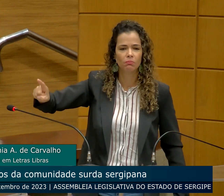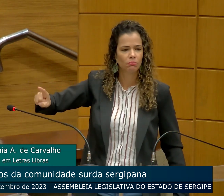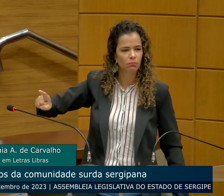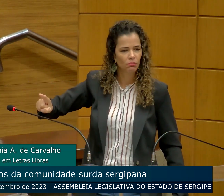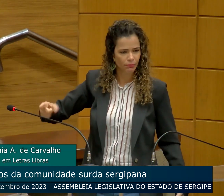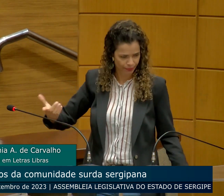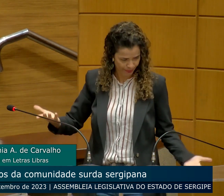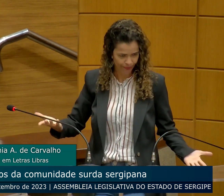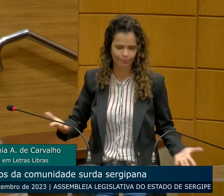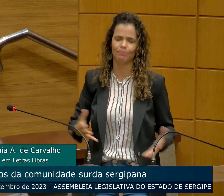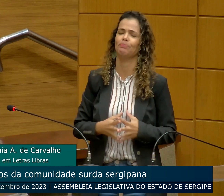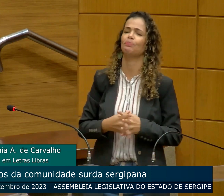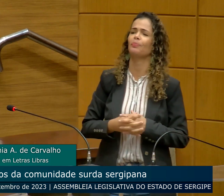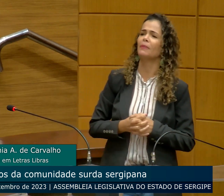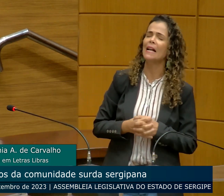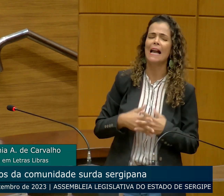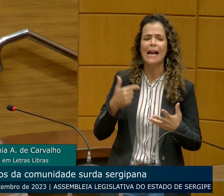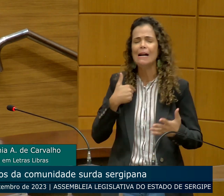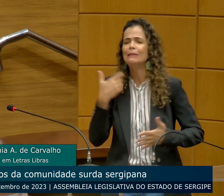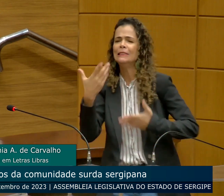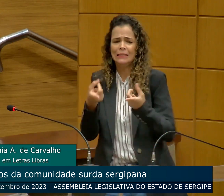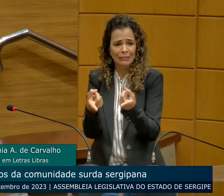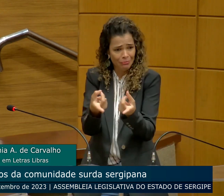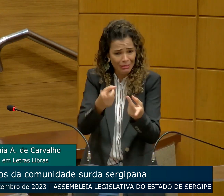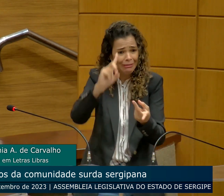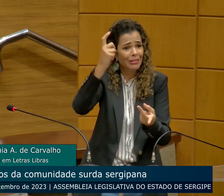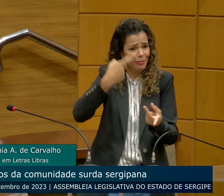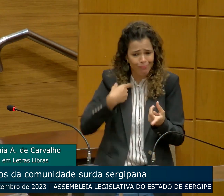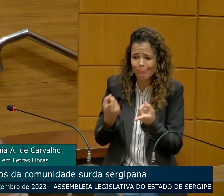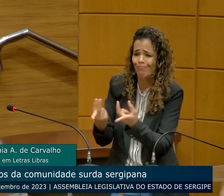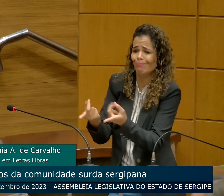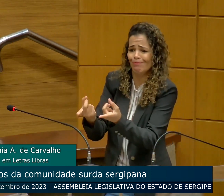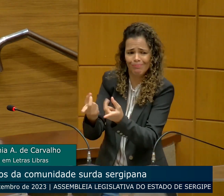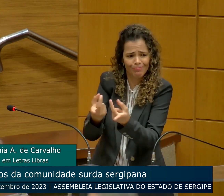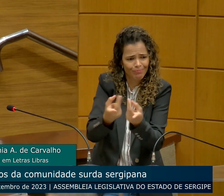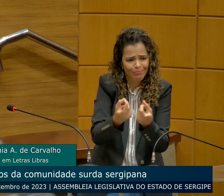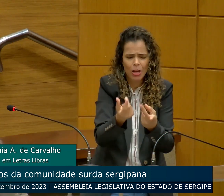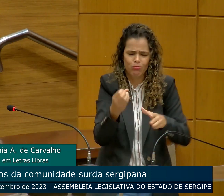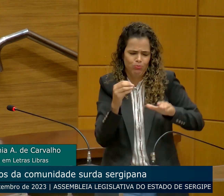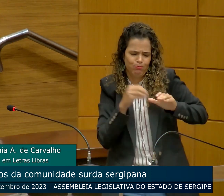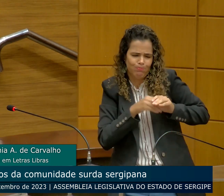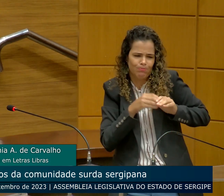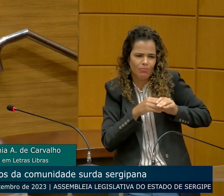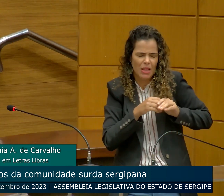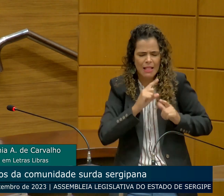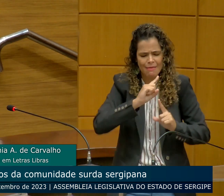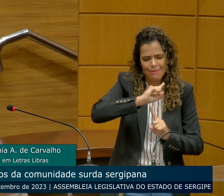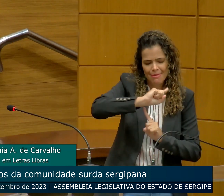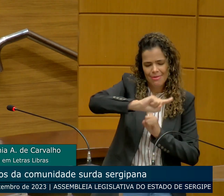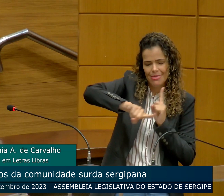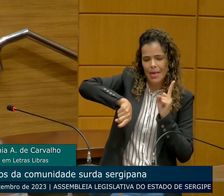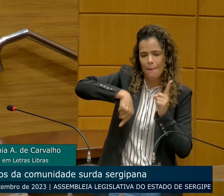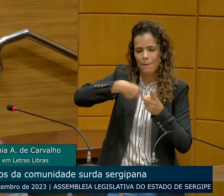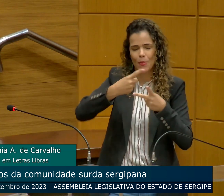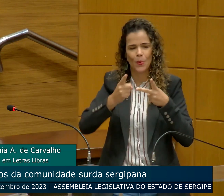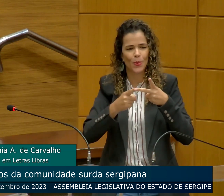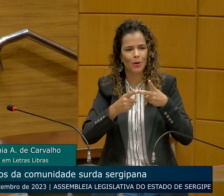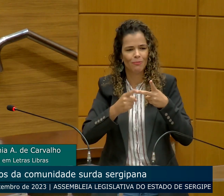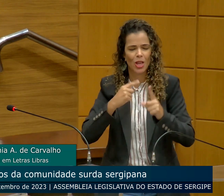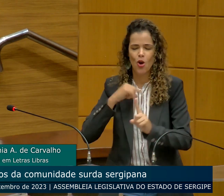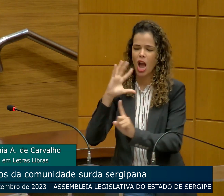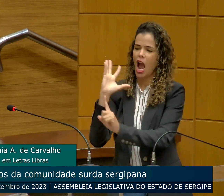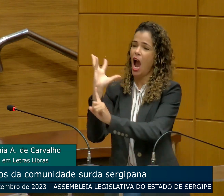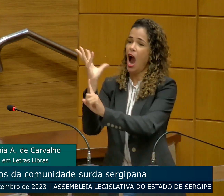nunca aceitei e não vou aceitar essa diferenciação. Então, continuei, né, vendendo, fui